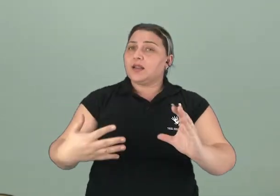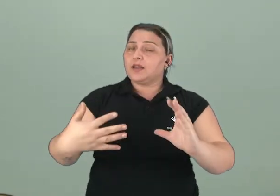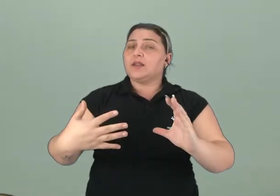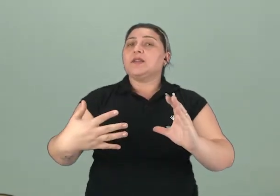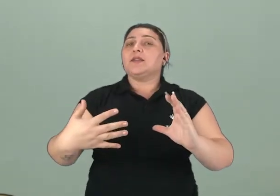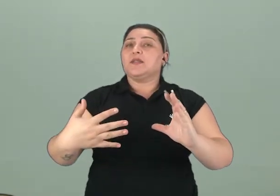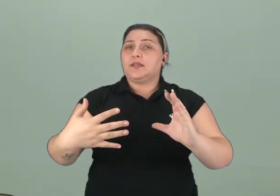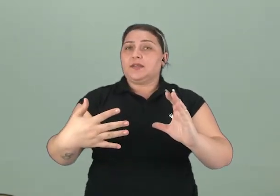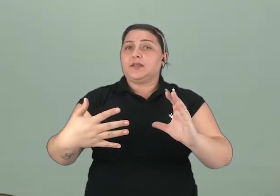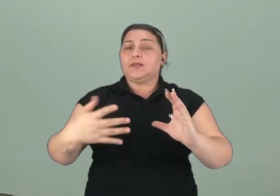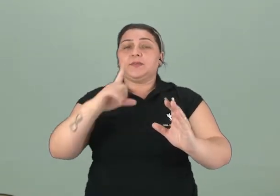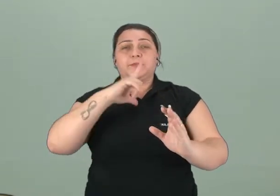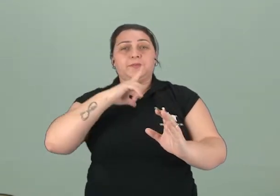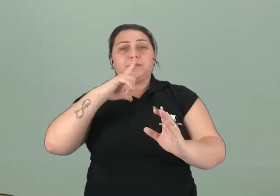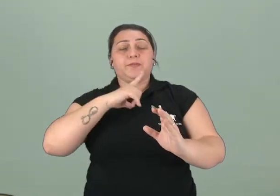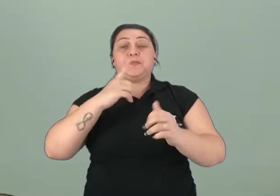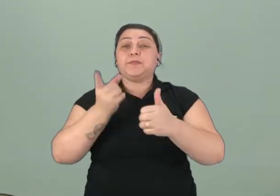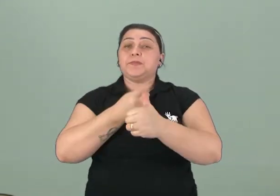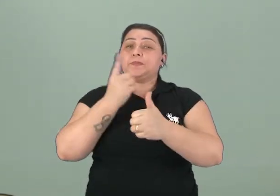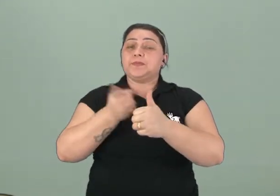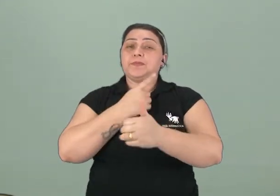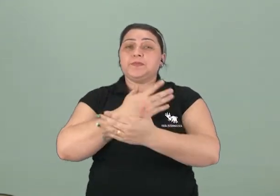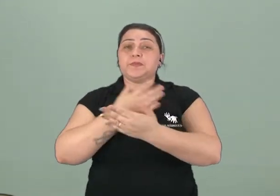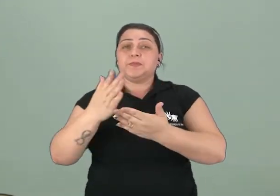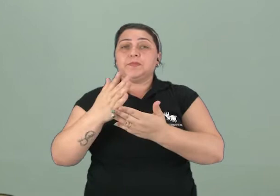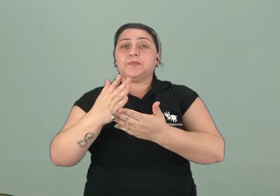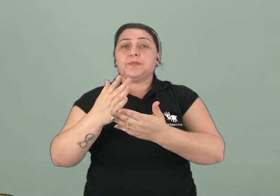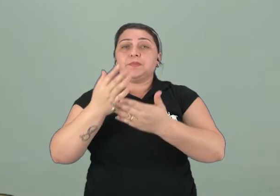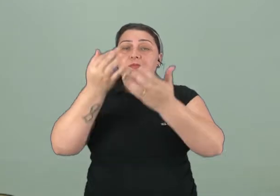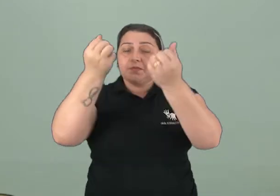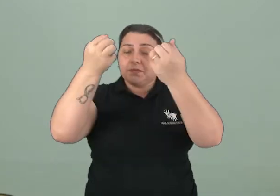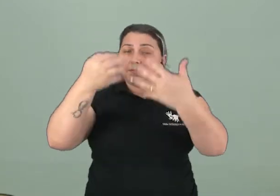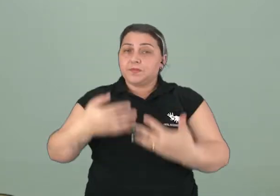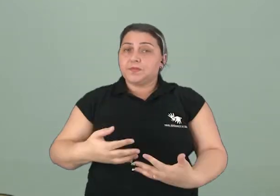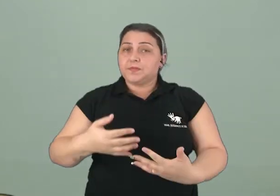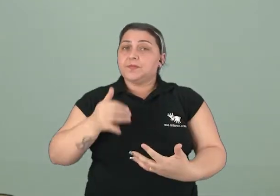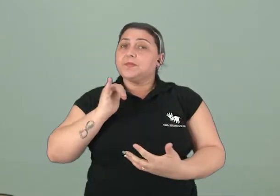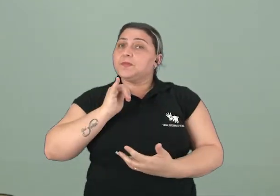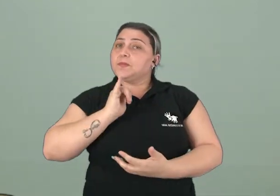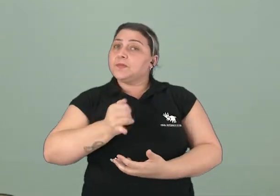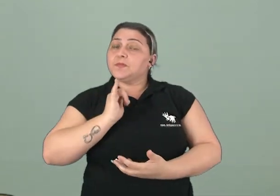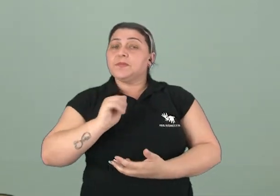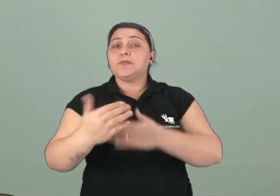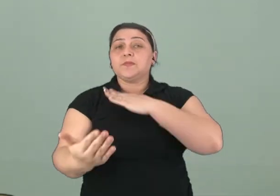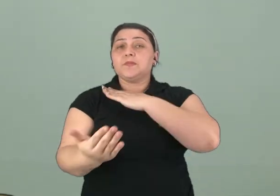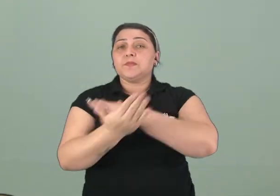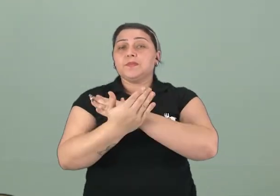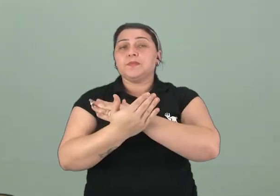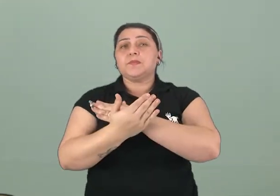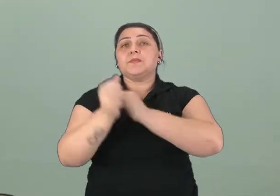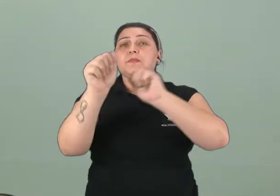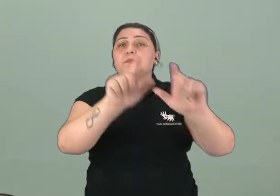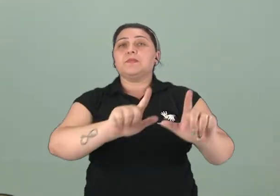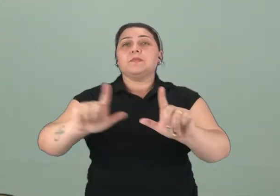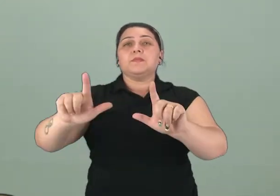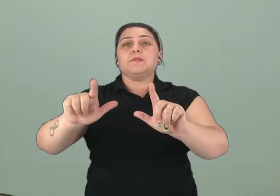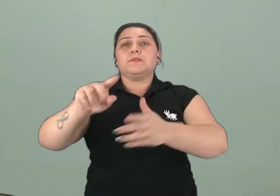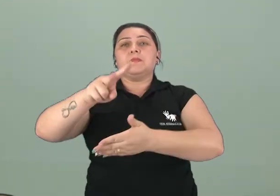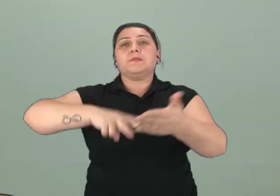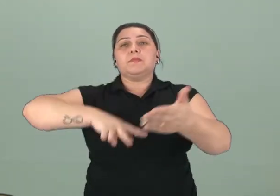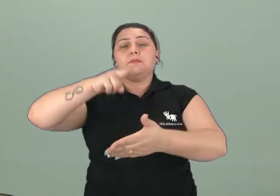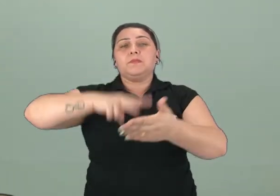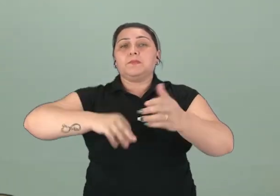mas partes que o compõem primeiro eu vou começar contando a história e vocês vão me ajudar é acompanhando a minha